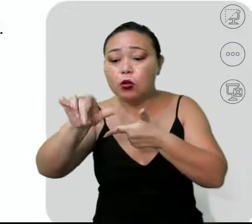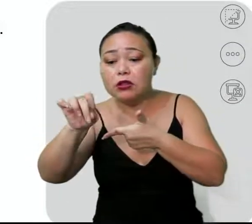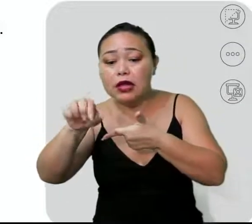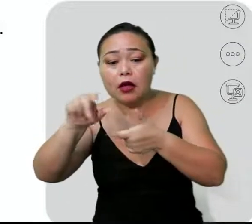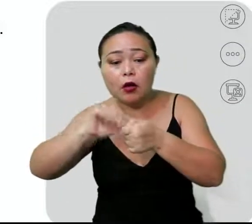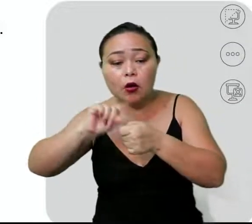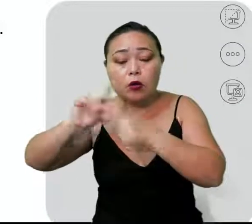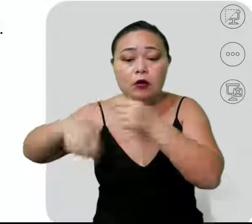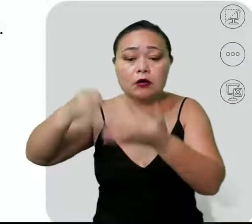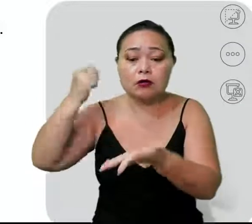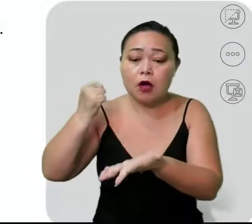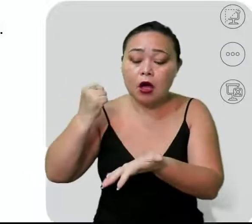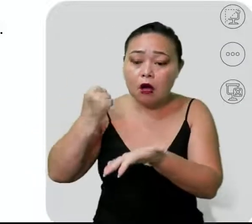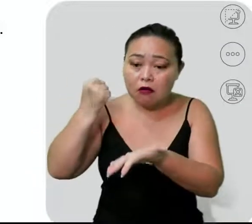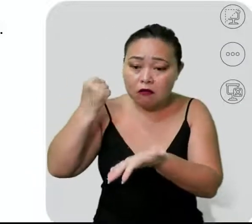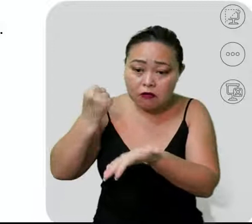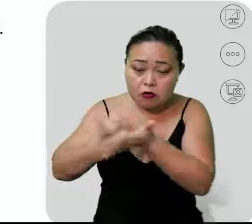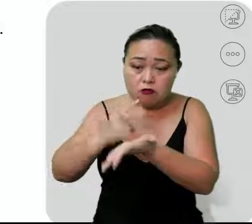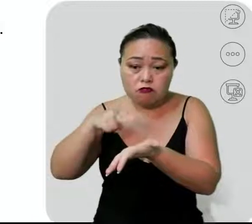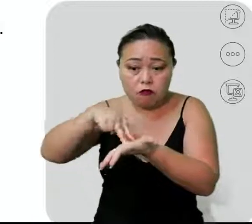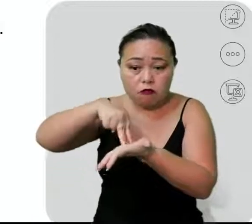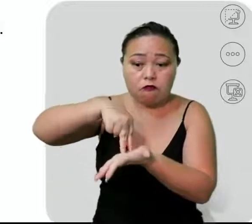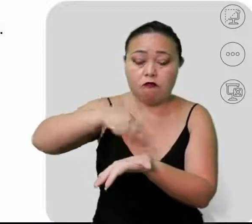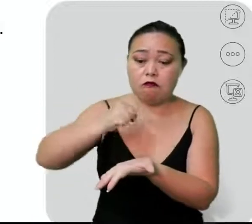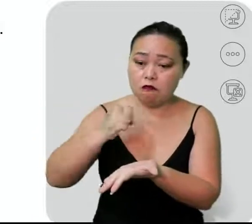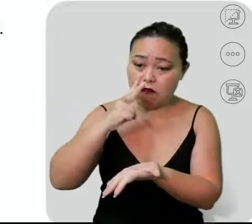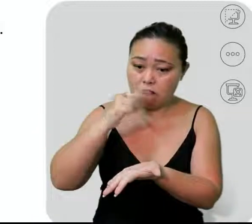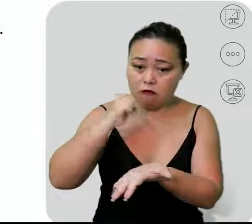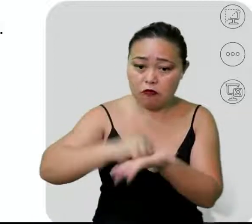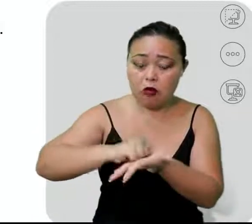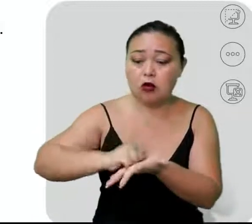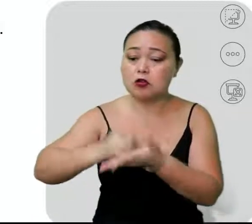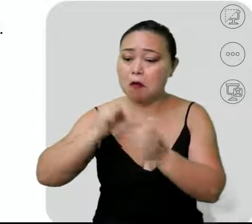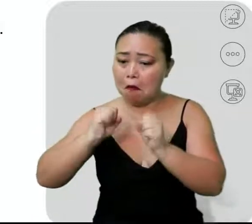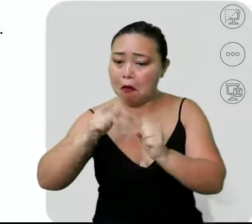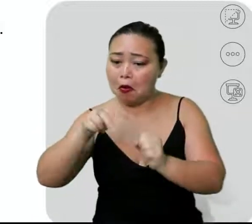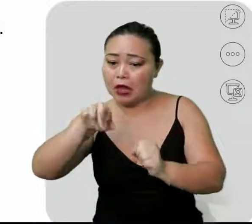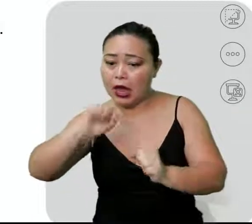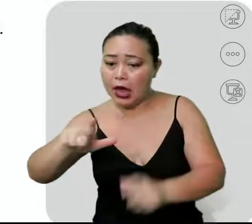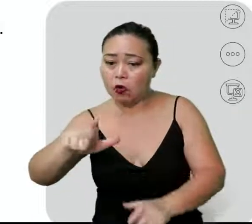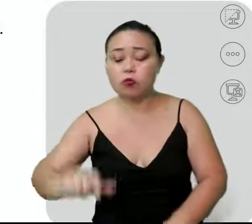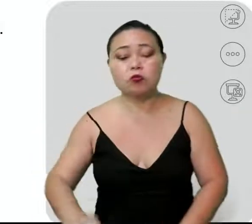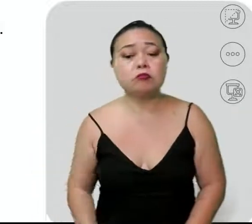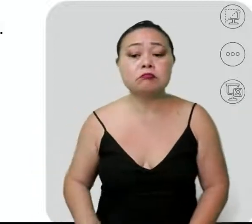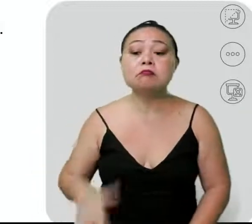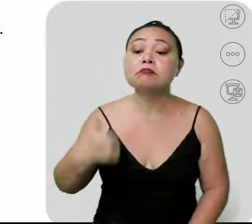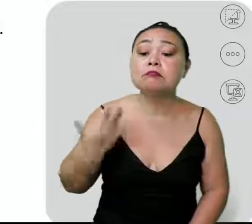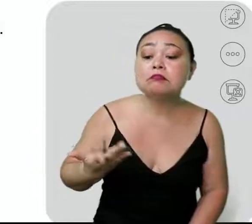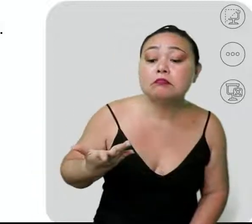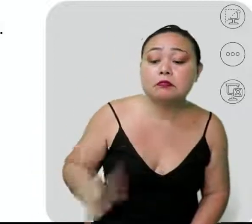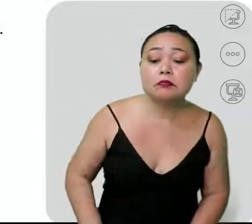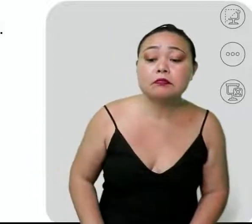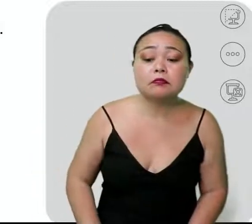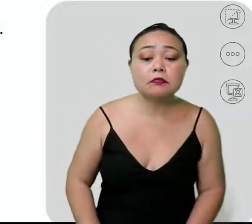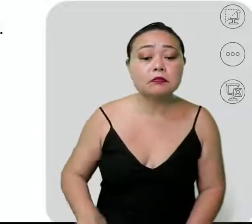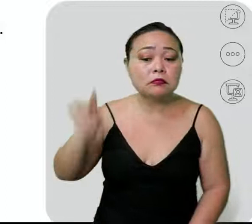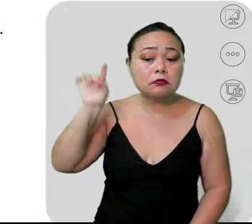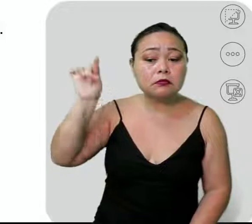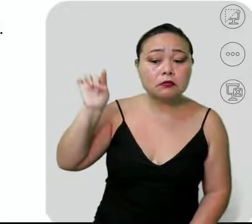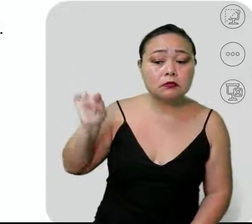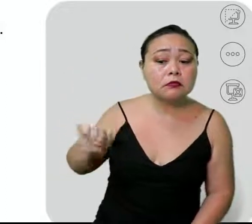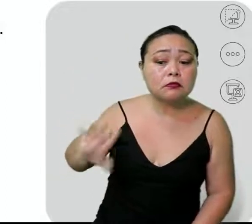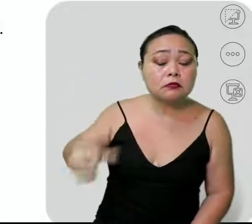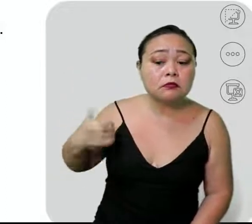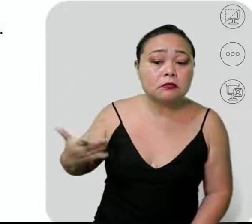e consolidação do poder real Val Agora sim E aí nós estamos nós